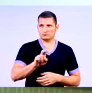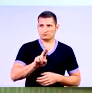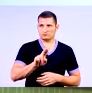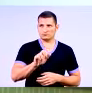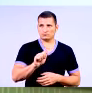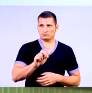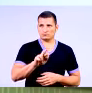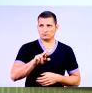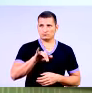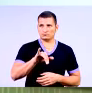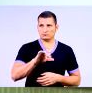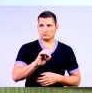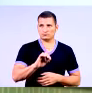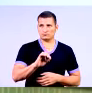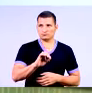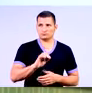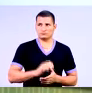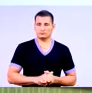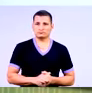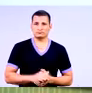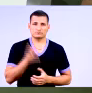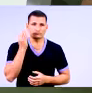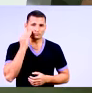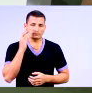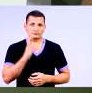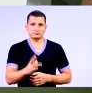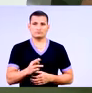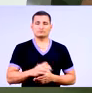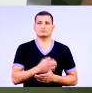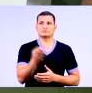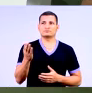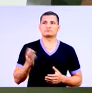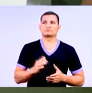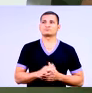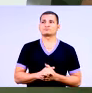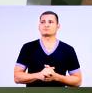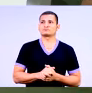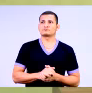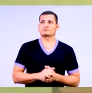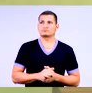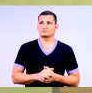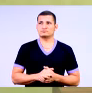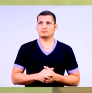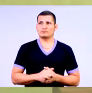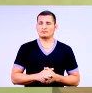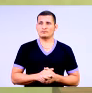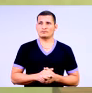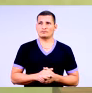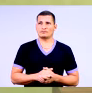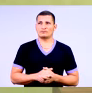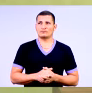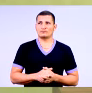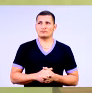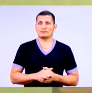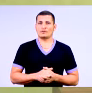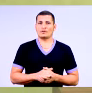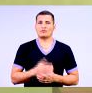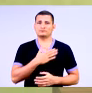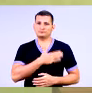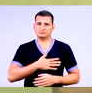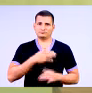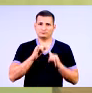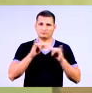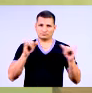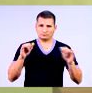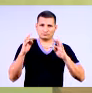serviço, ok? Vamos para as respostas de vocês. Vamos lá então para as respostas aqui, né? Antes, porém, eu gostaria de avisar para todos os